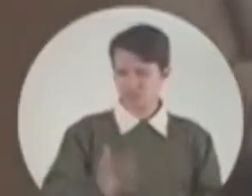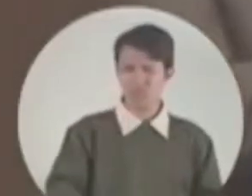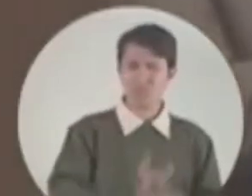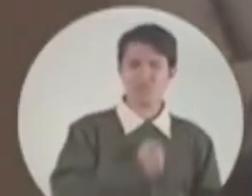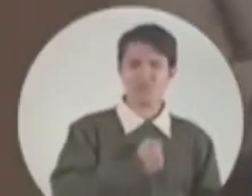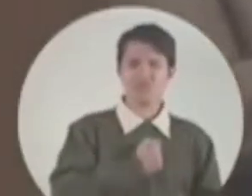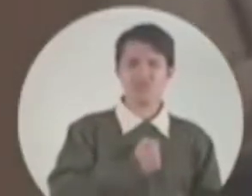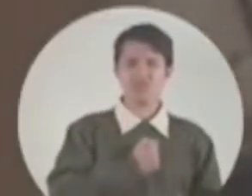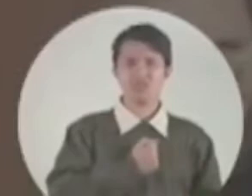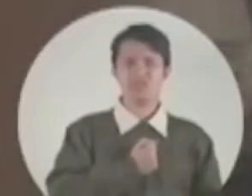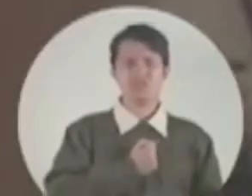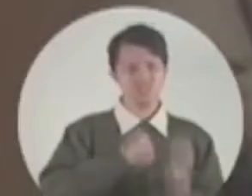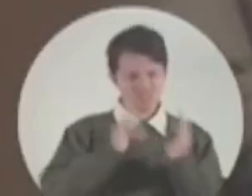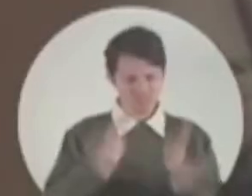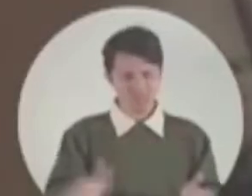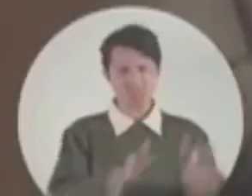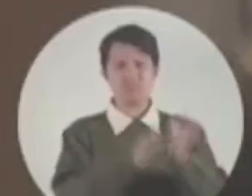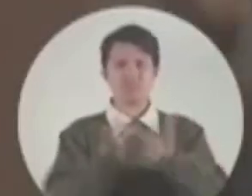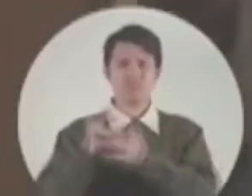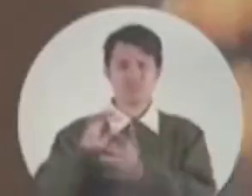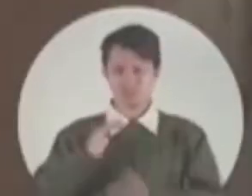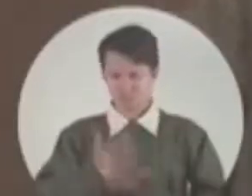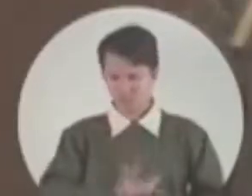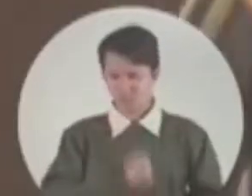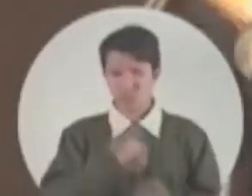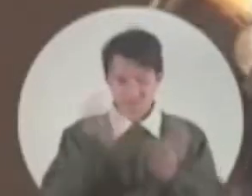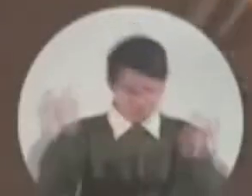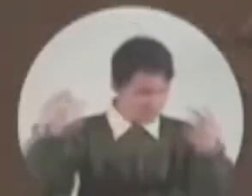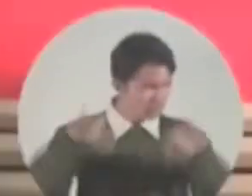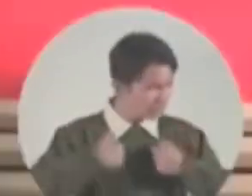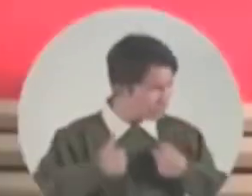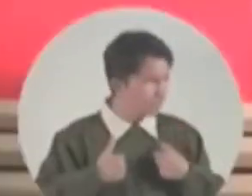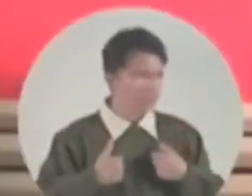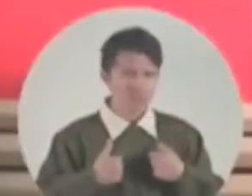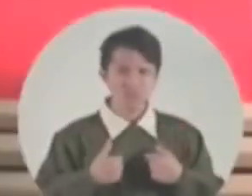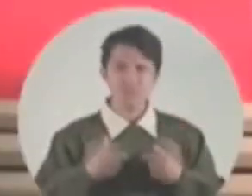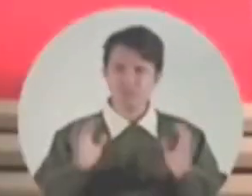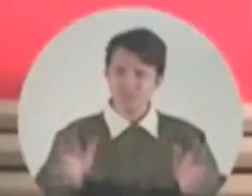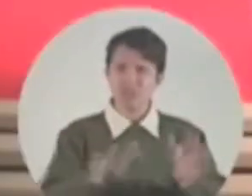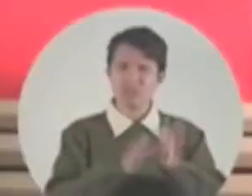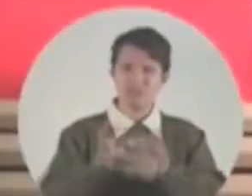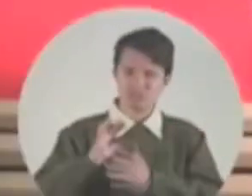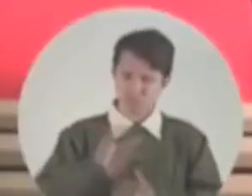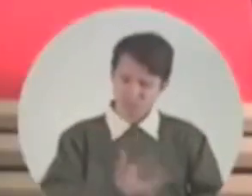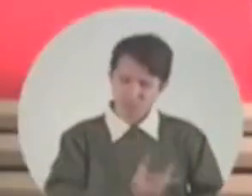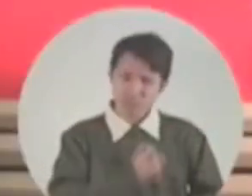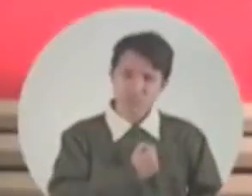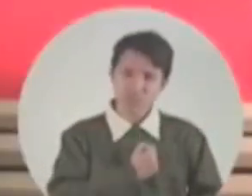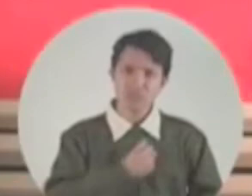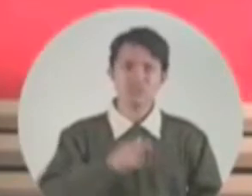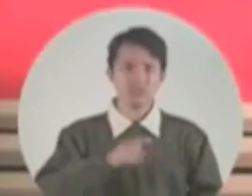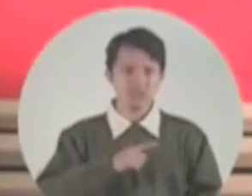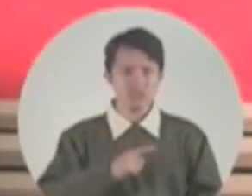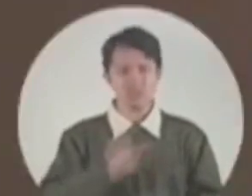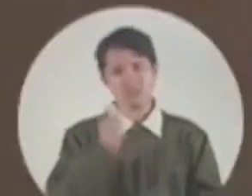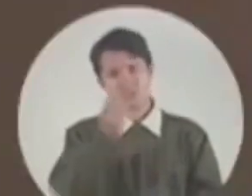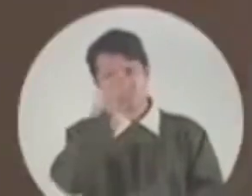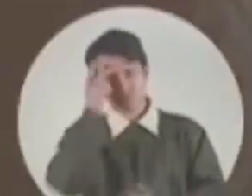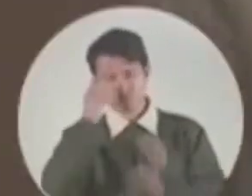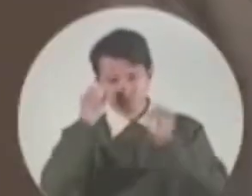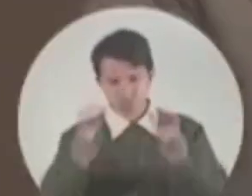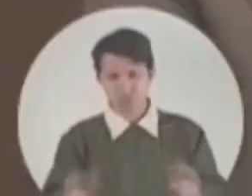poderoso que nos salva. Eu sou prova disso. Há alguém poderoso que restaura, há